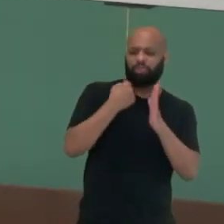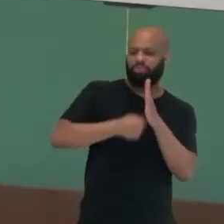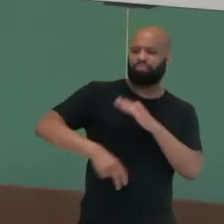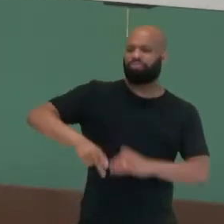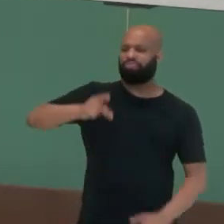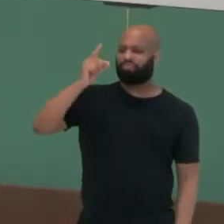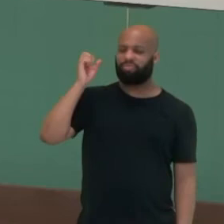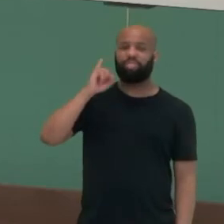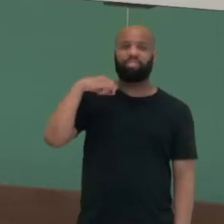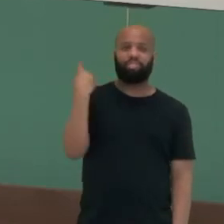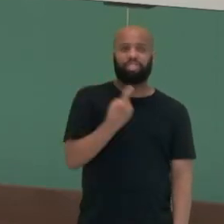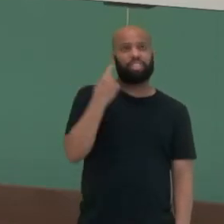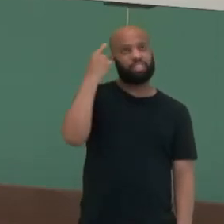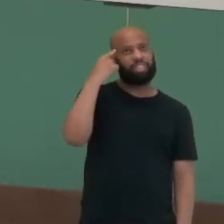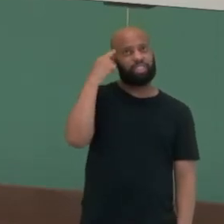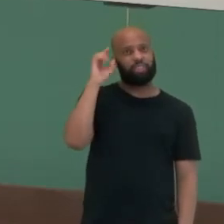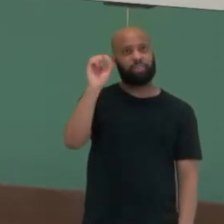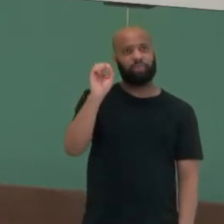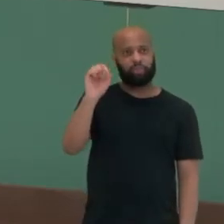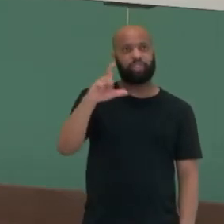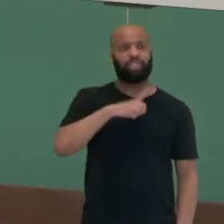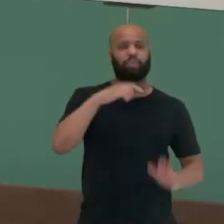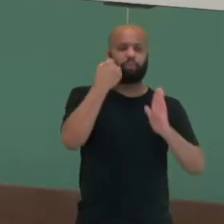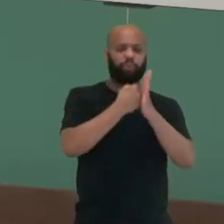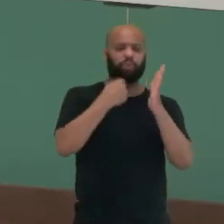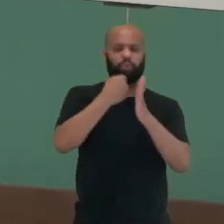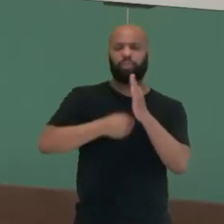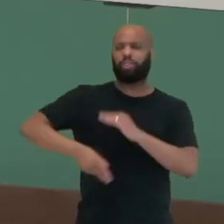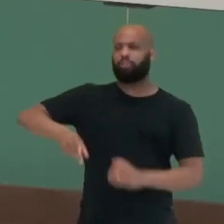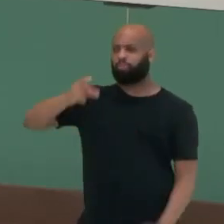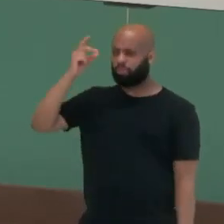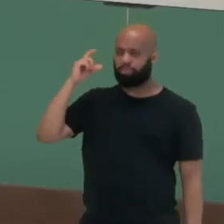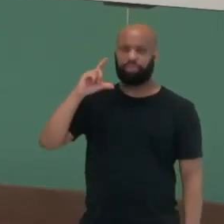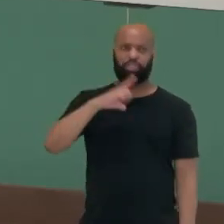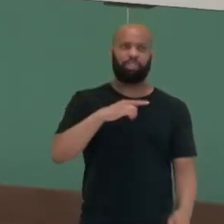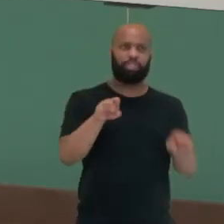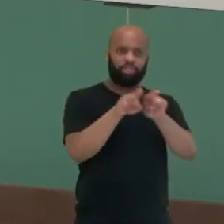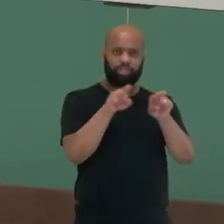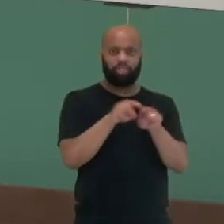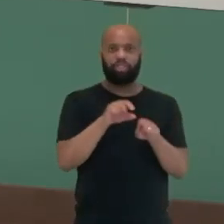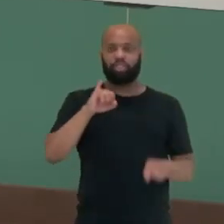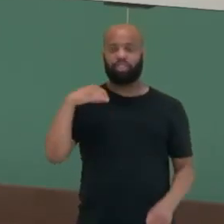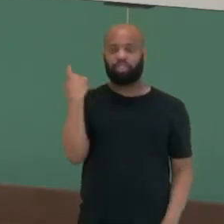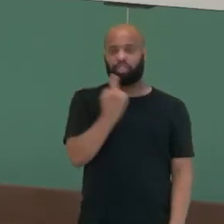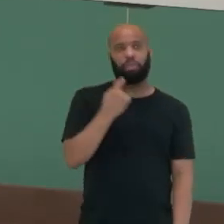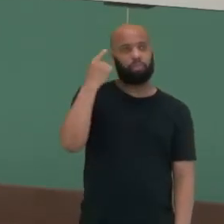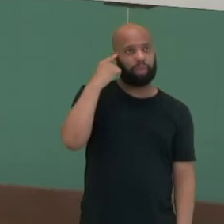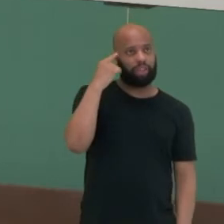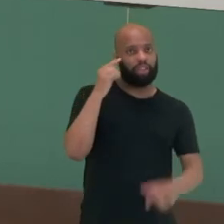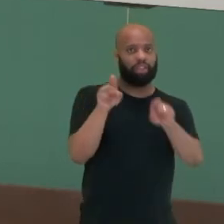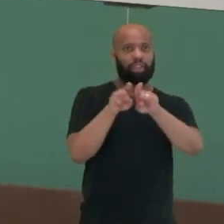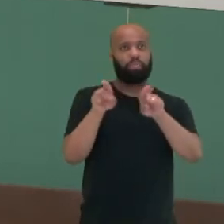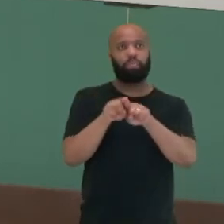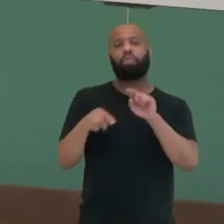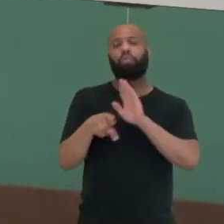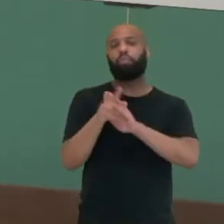se a gente pensar que é a luta mais antiga que a gente tem, né? Se a gente parar para pensar na questão dos Jogos